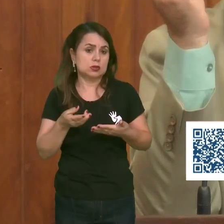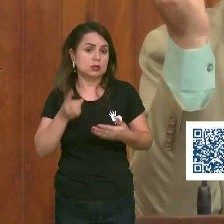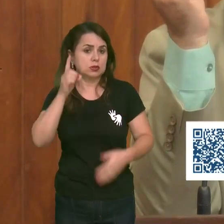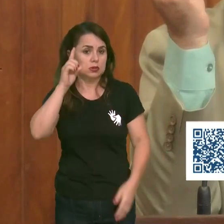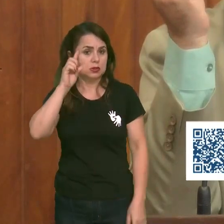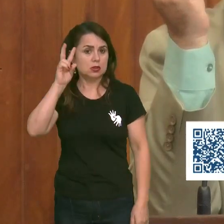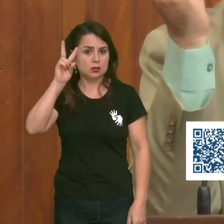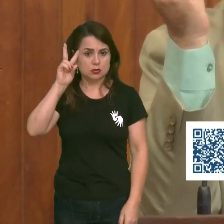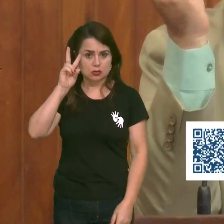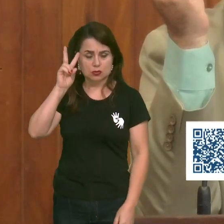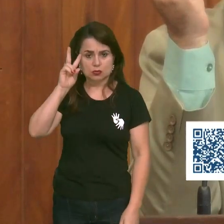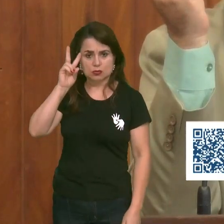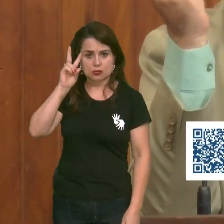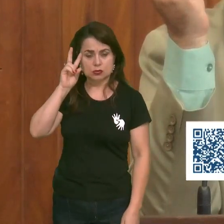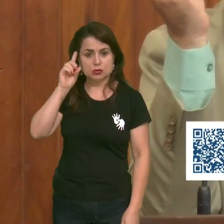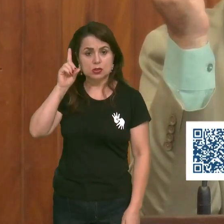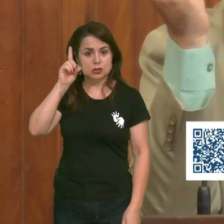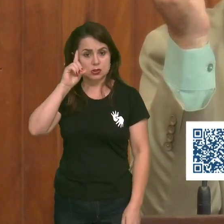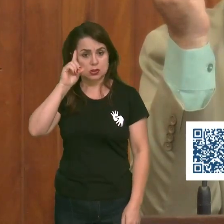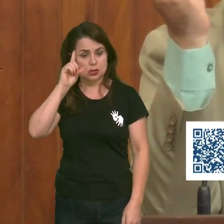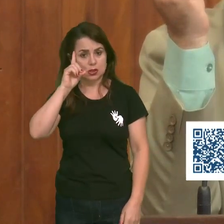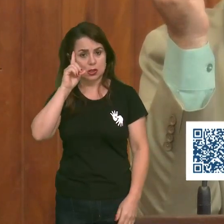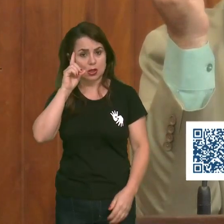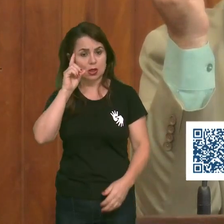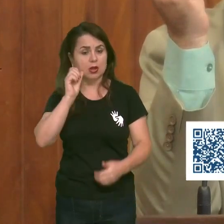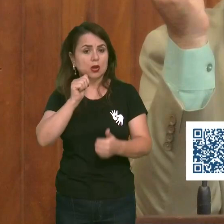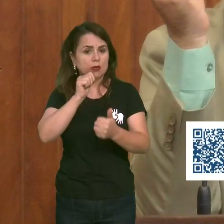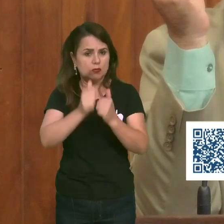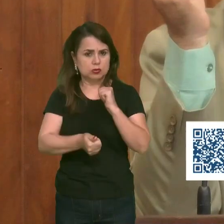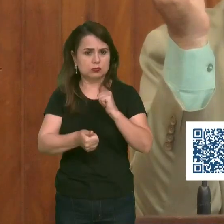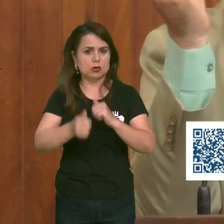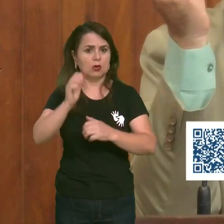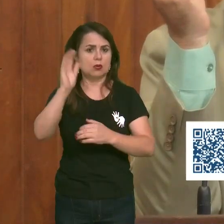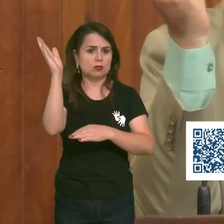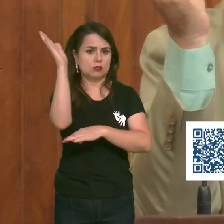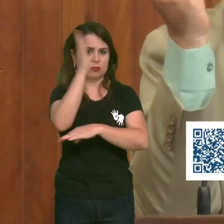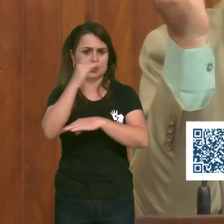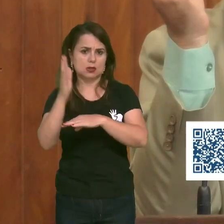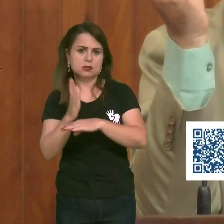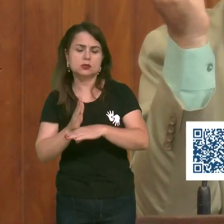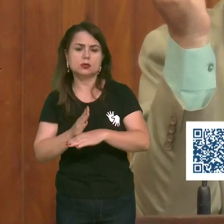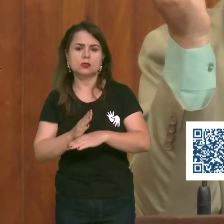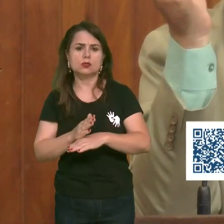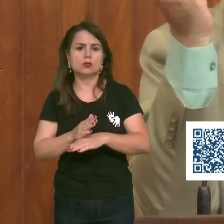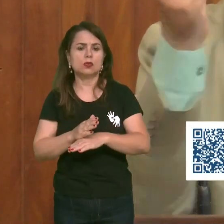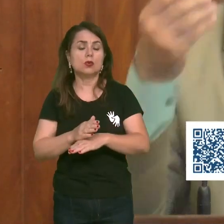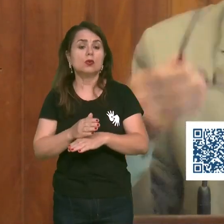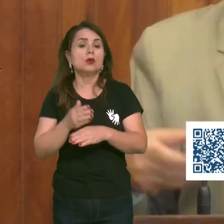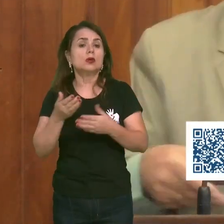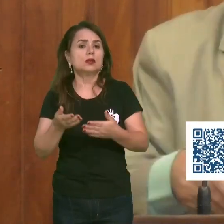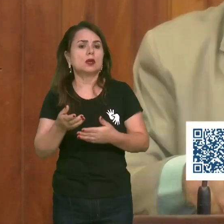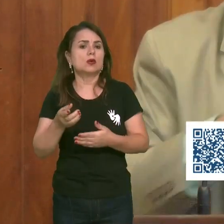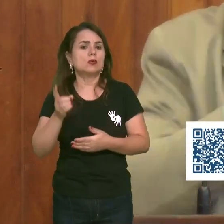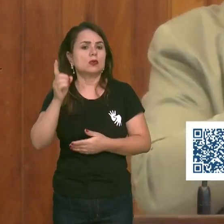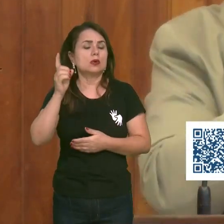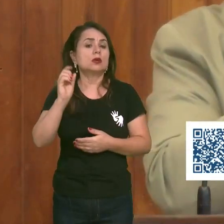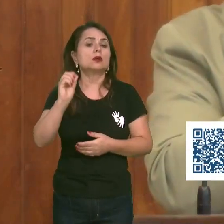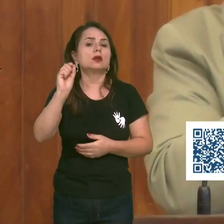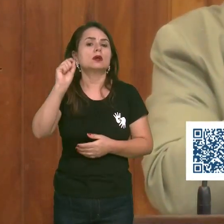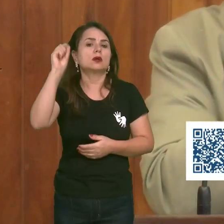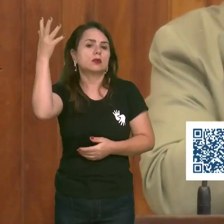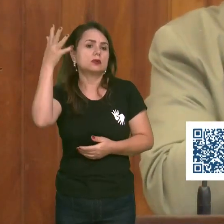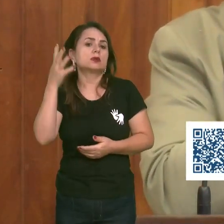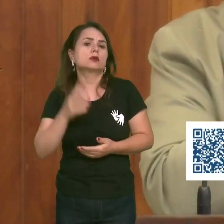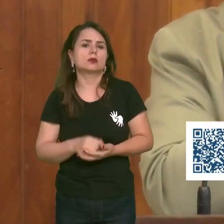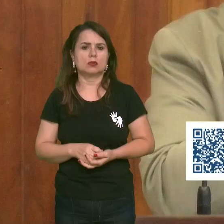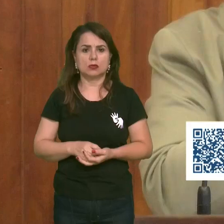segunda-feira dia de jogo do Brasil é inaceitável o que que